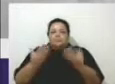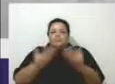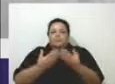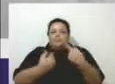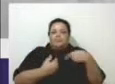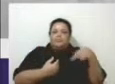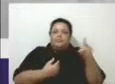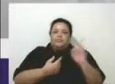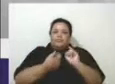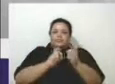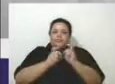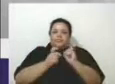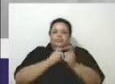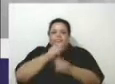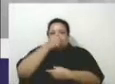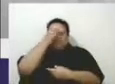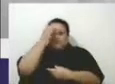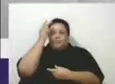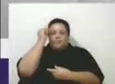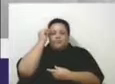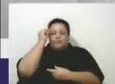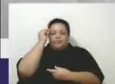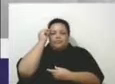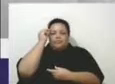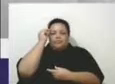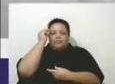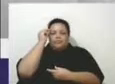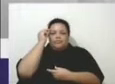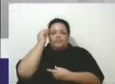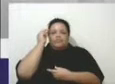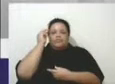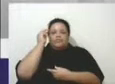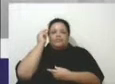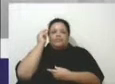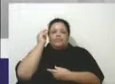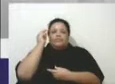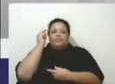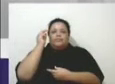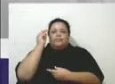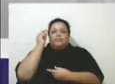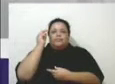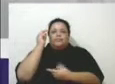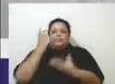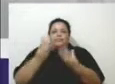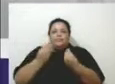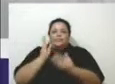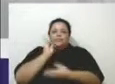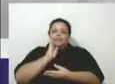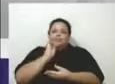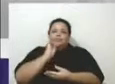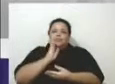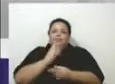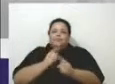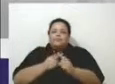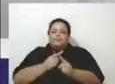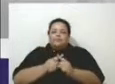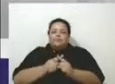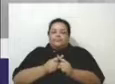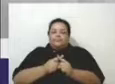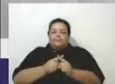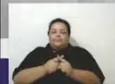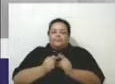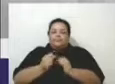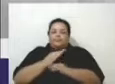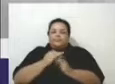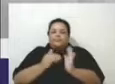com o prefeito Pardini e assim foi muito legal porque a gente pode ouvir que tudo isso